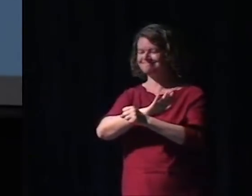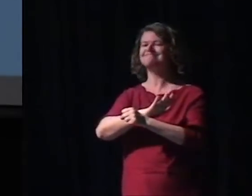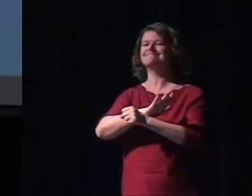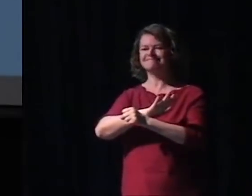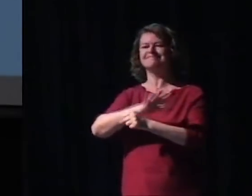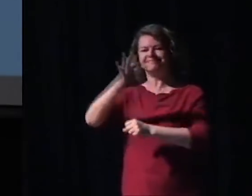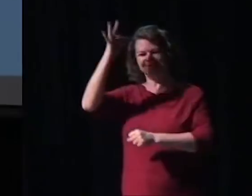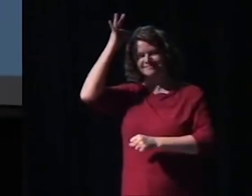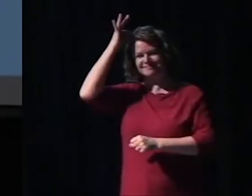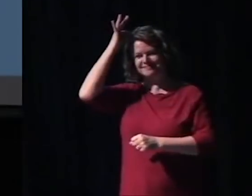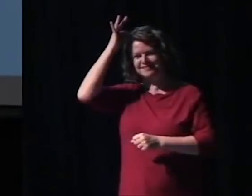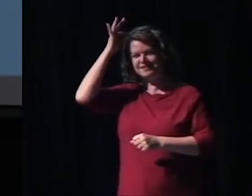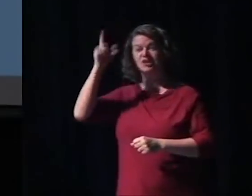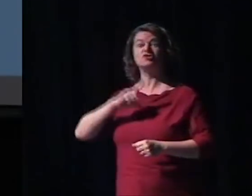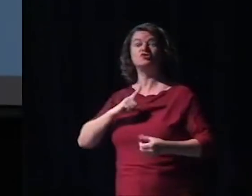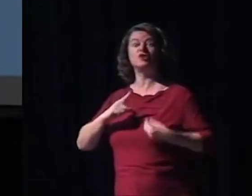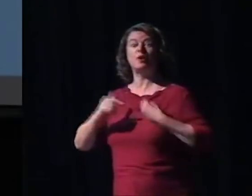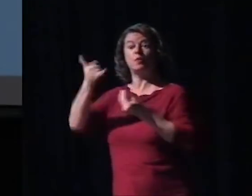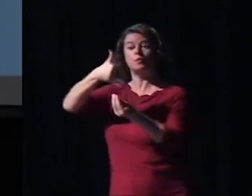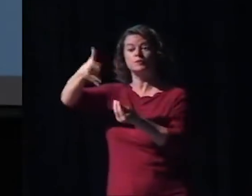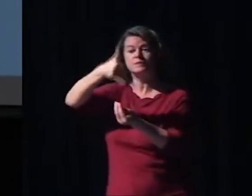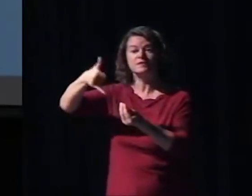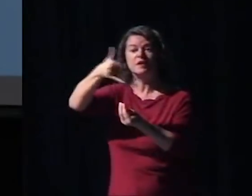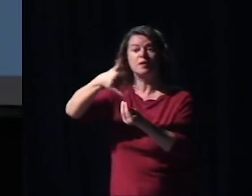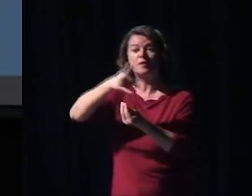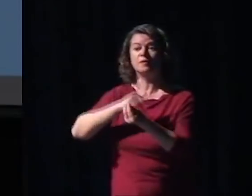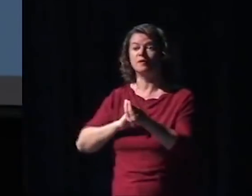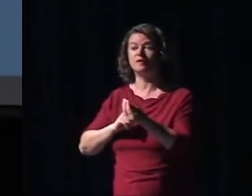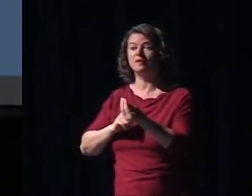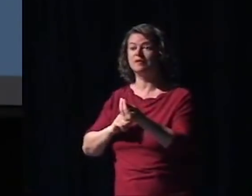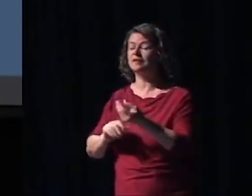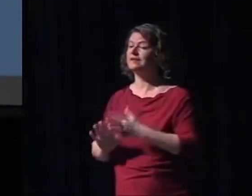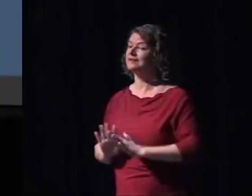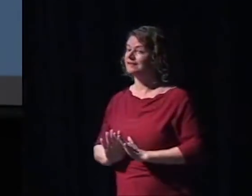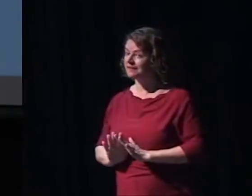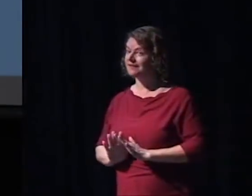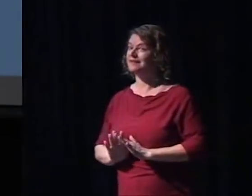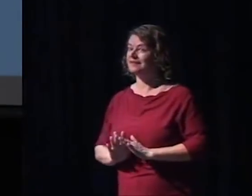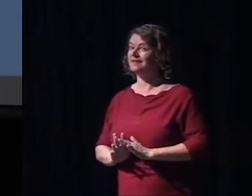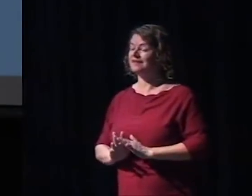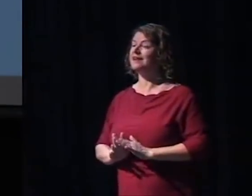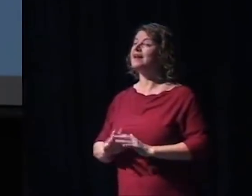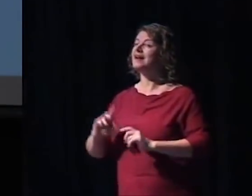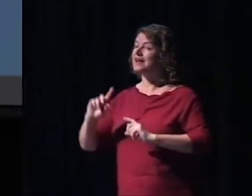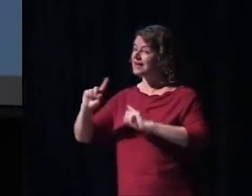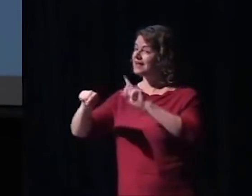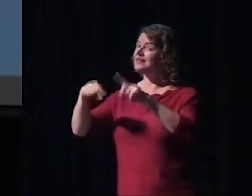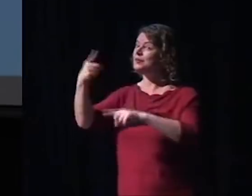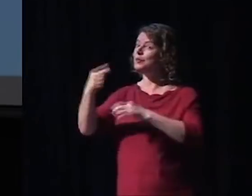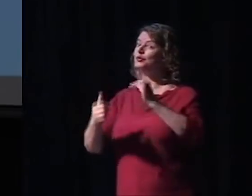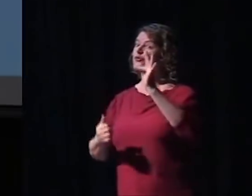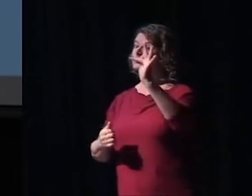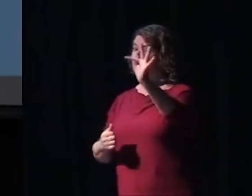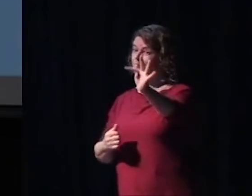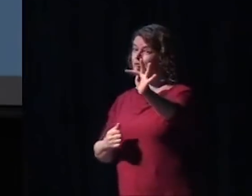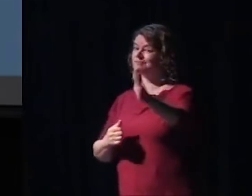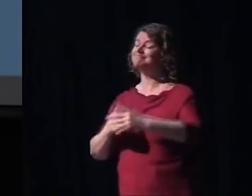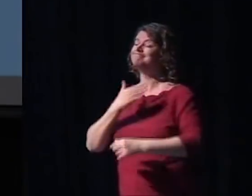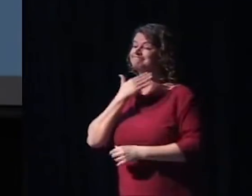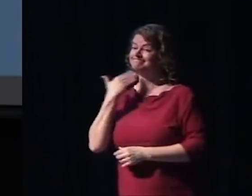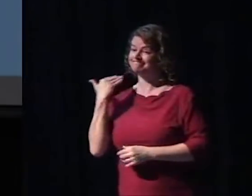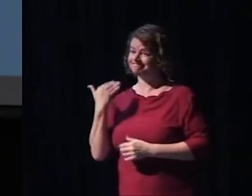E essa unção sobre ele vai matar ele. Olhe para mim. Unção